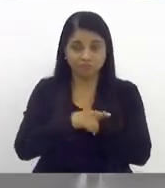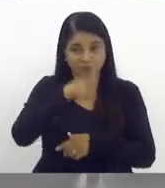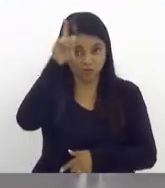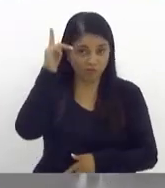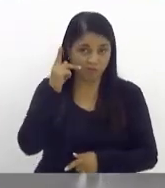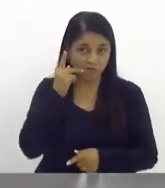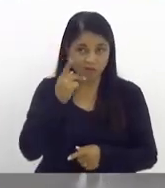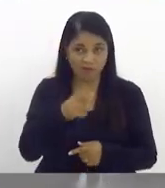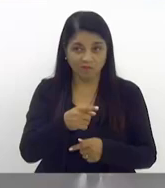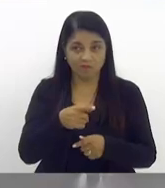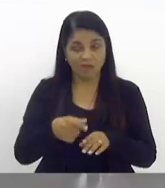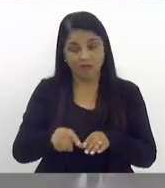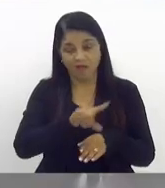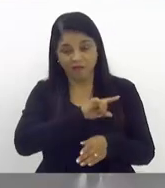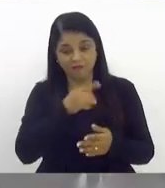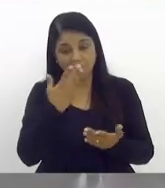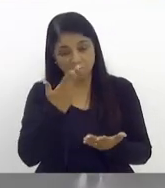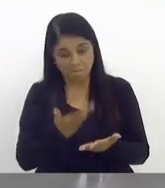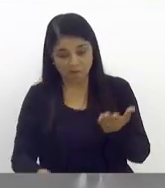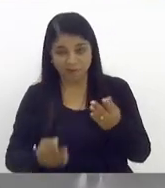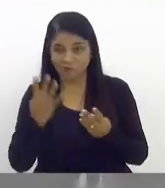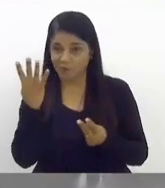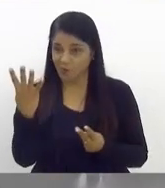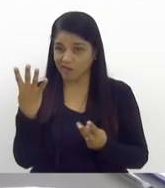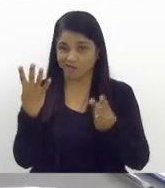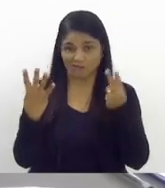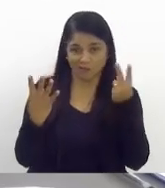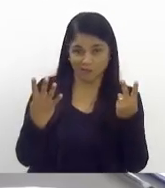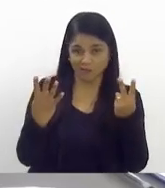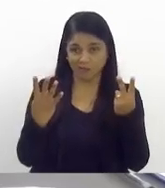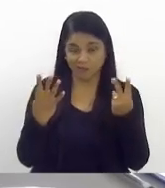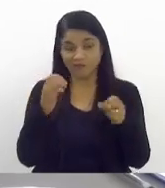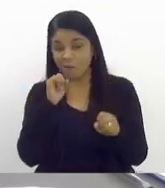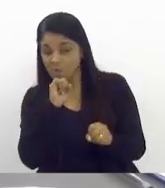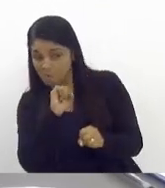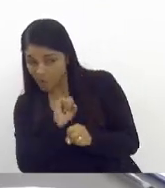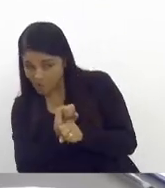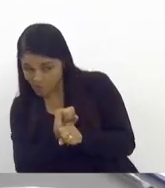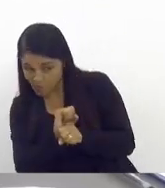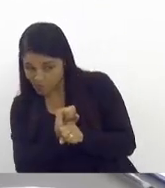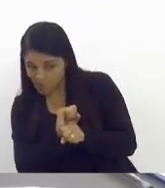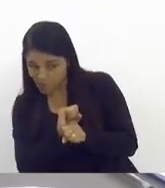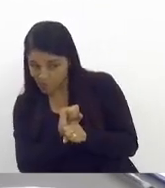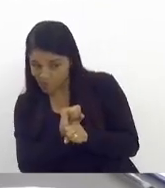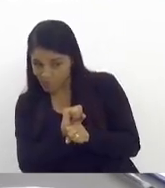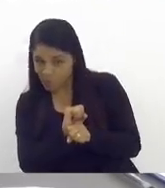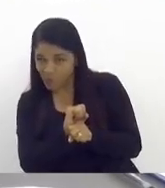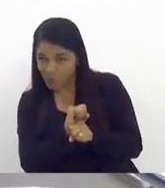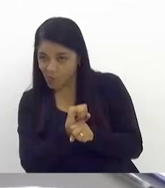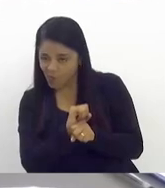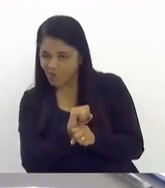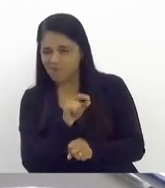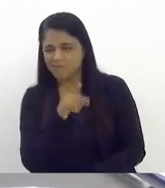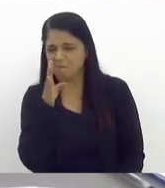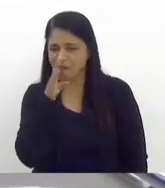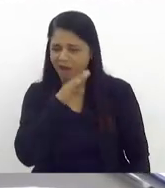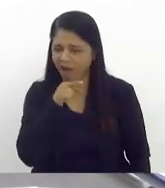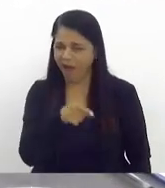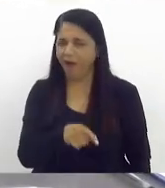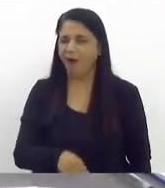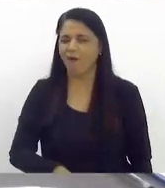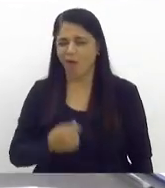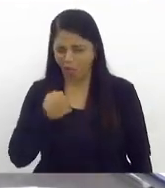anterior, eu... Vossa Excelência perdeu de 4 a 2, a minha pergunta é se Vossa Excelência parou. Vossa Excelência está sendo exatamente maledicente, né? Maldoso. Com